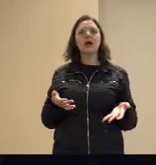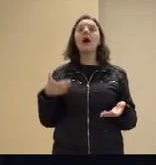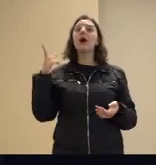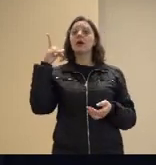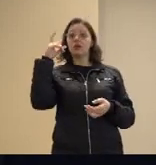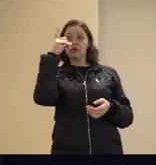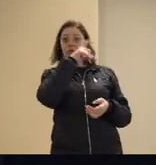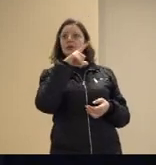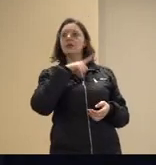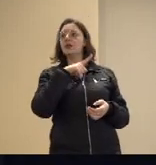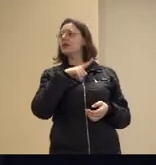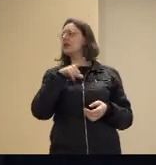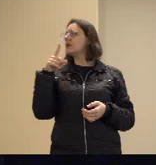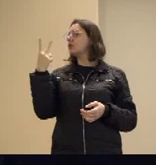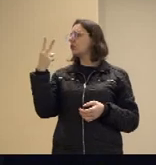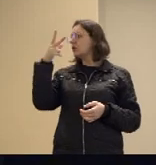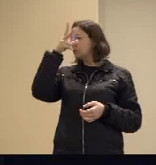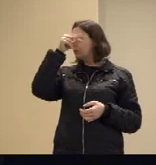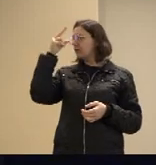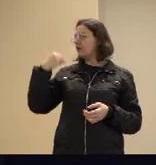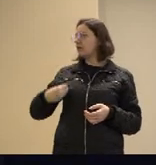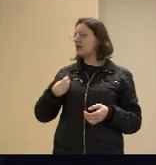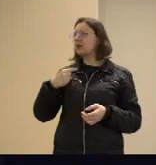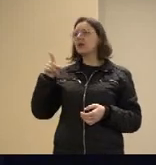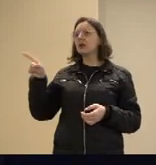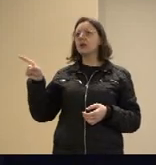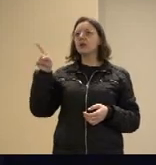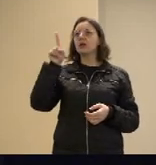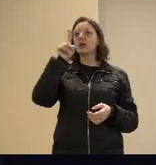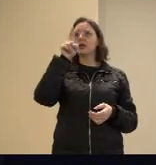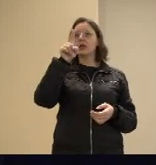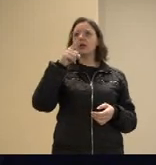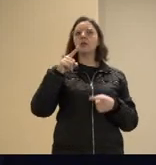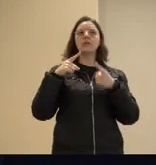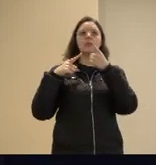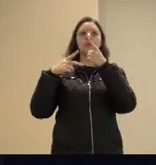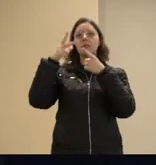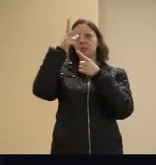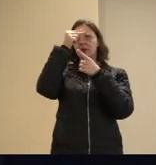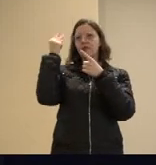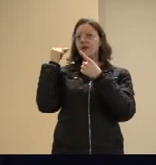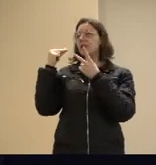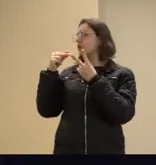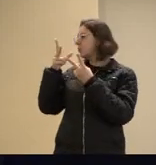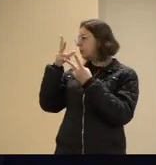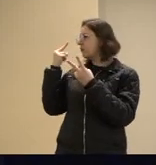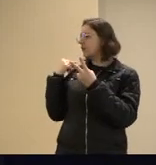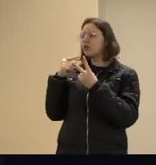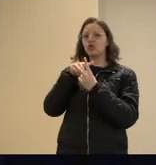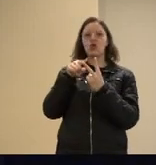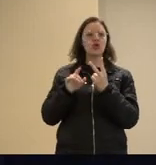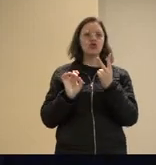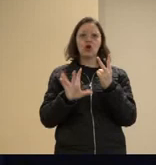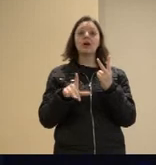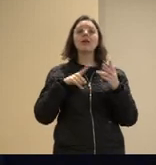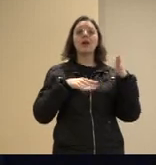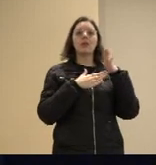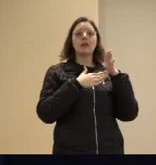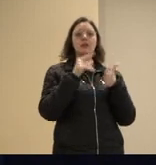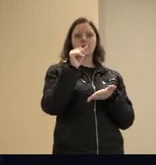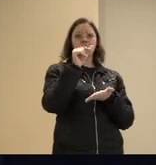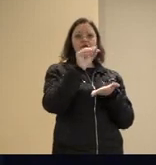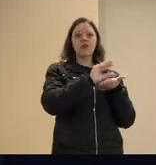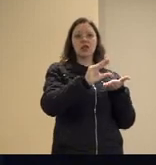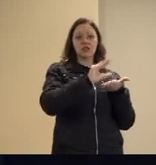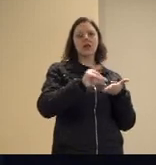aqui 2 prefeitos, pelo que eu entendi. Não sei se tem mais. É difícil, sim, tem limitações financeiras, tem limitações orçamentárias, mas